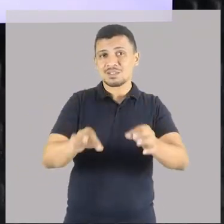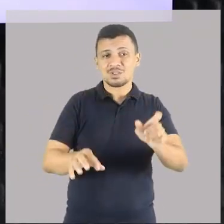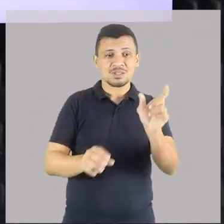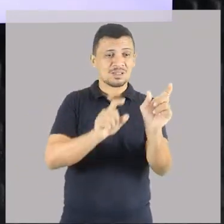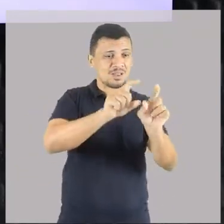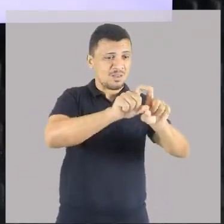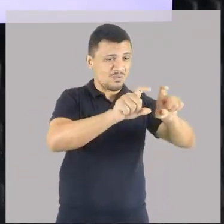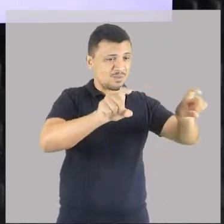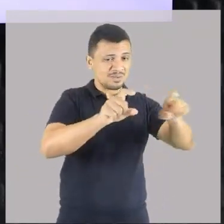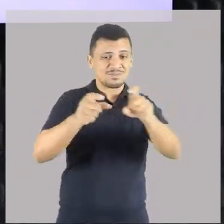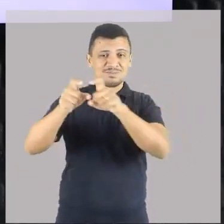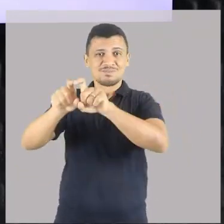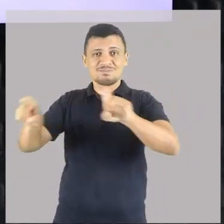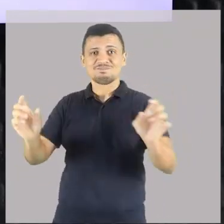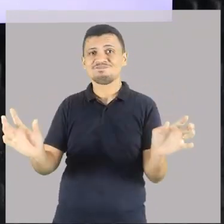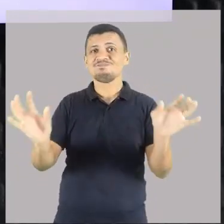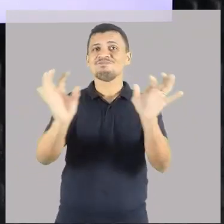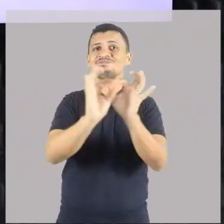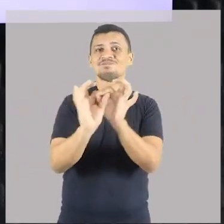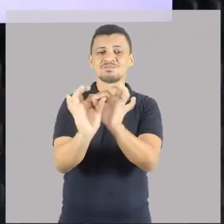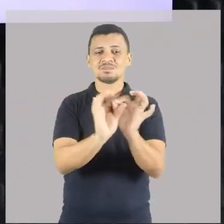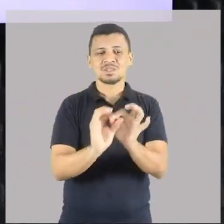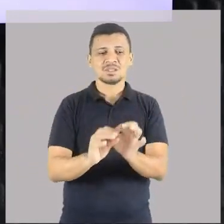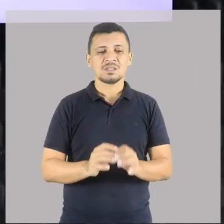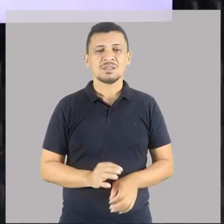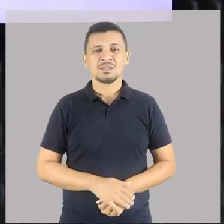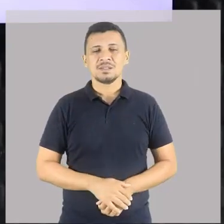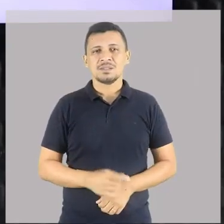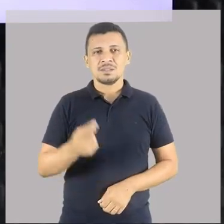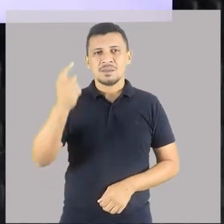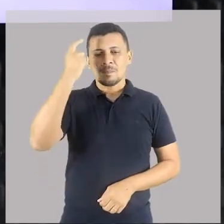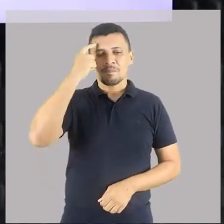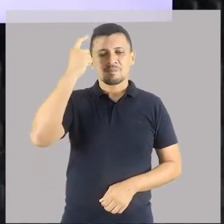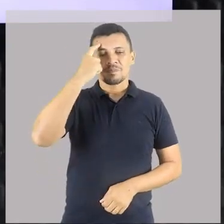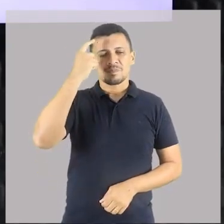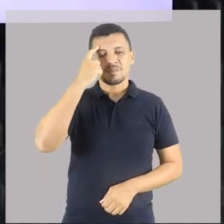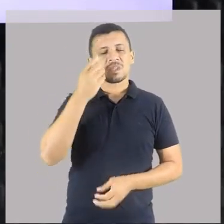essas orações, certo? Agora, quando nós pensamos no período